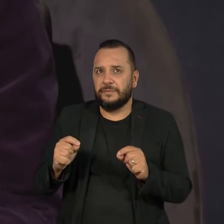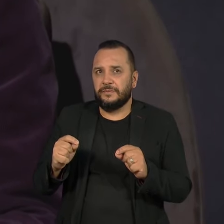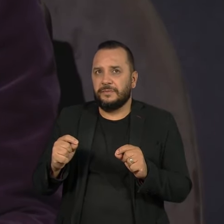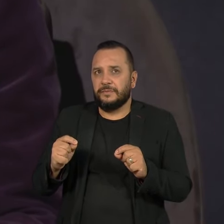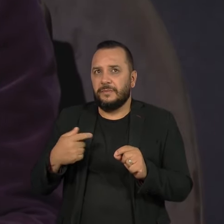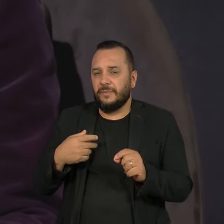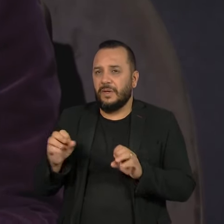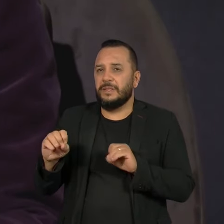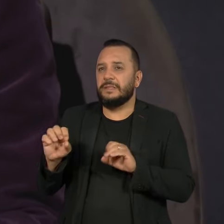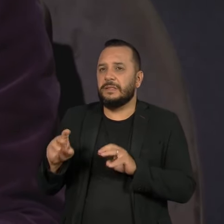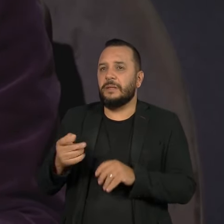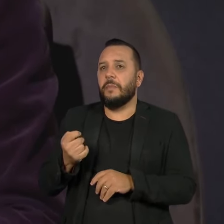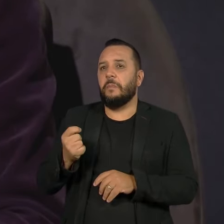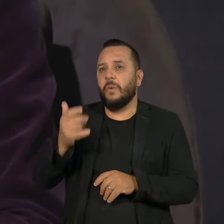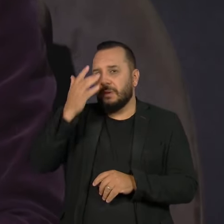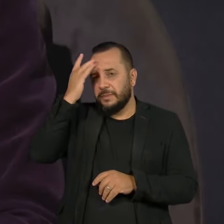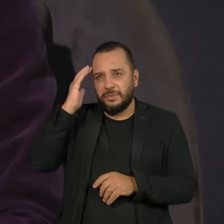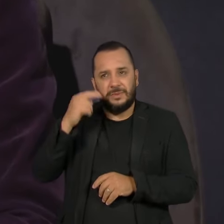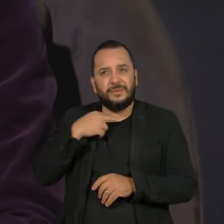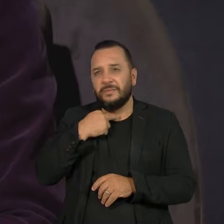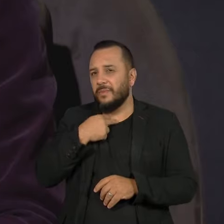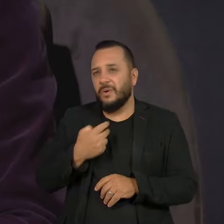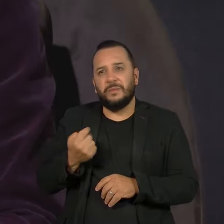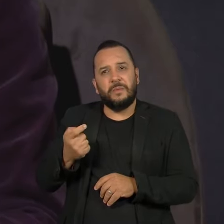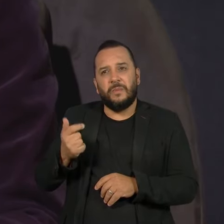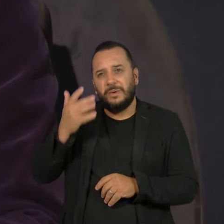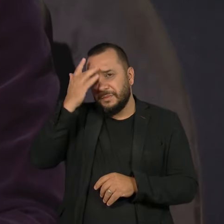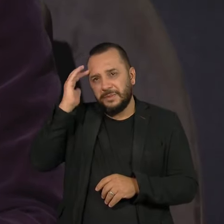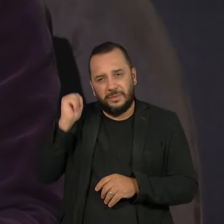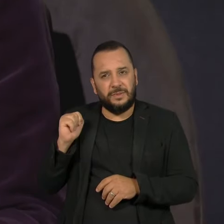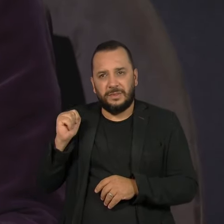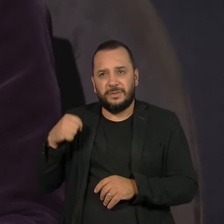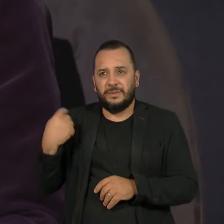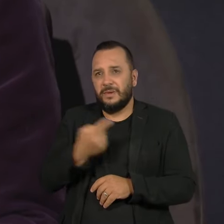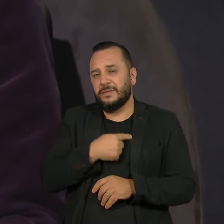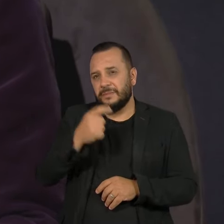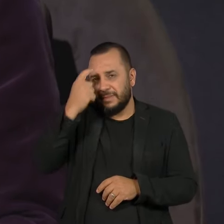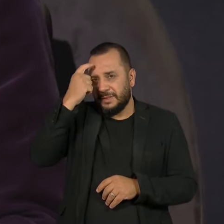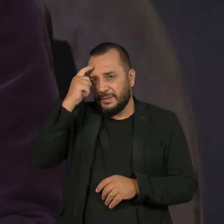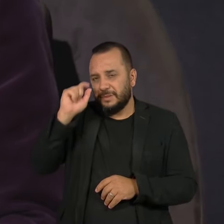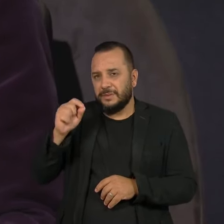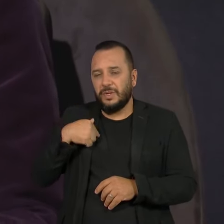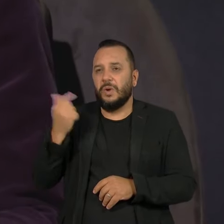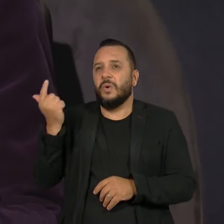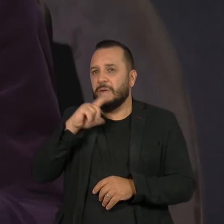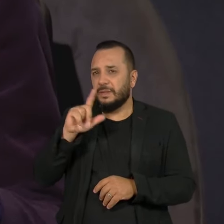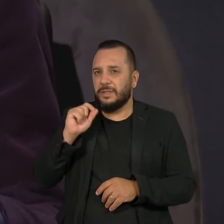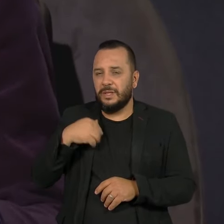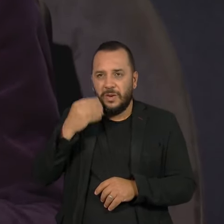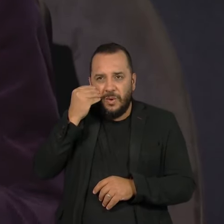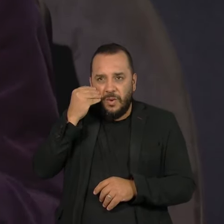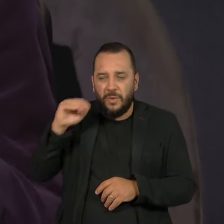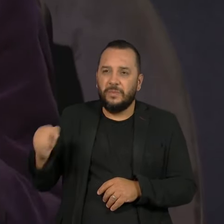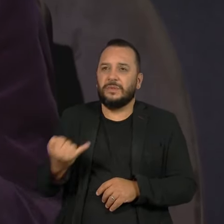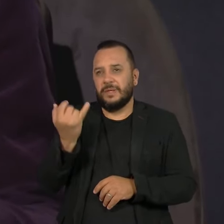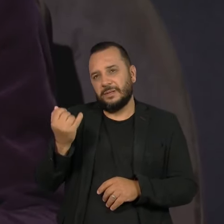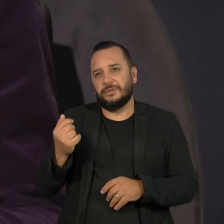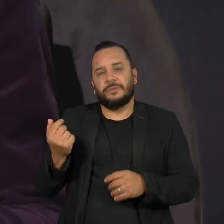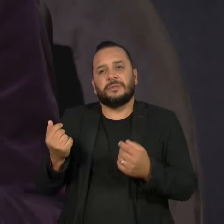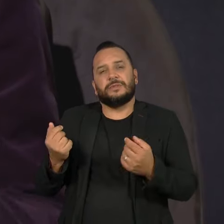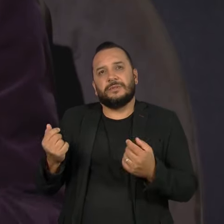ensino é para poucas pessoas, e o ensino não pode ser para poucas pessoas, né? A gente tem que pensar em garantir oportunidades,